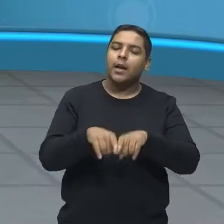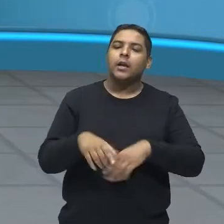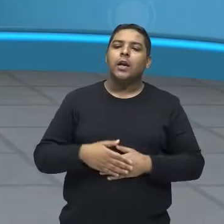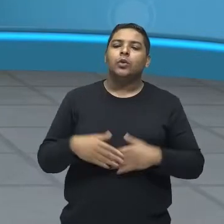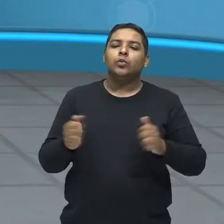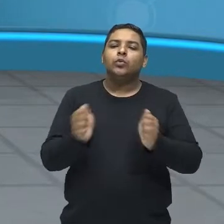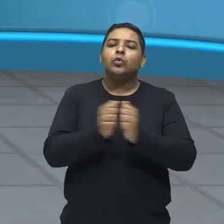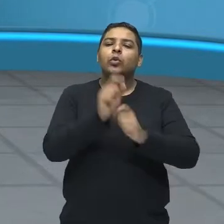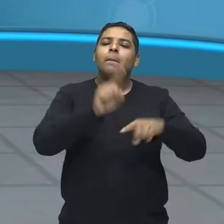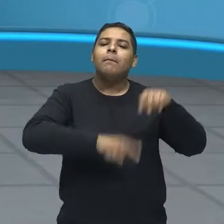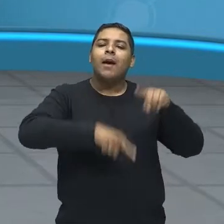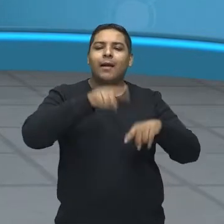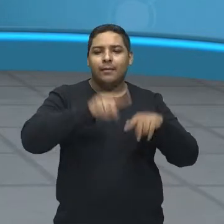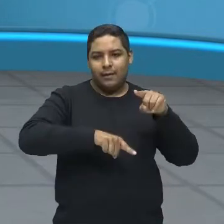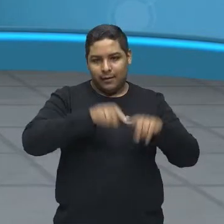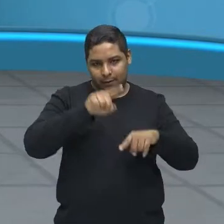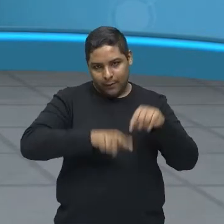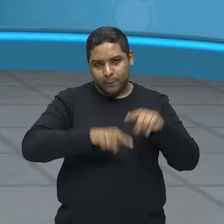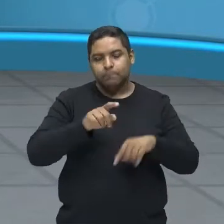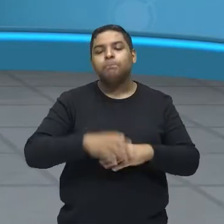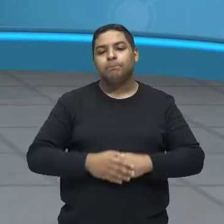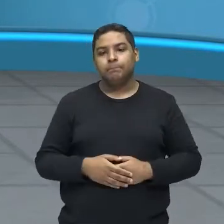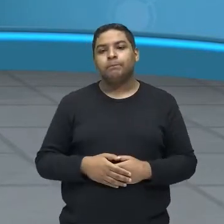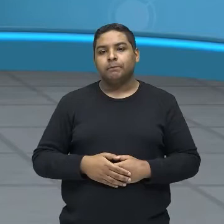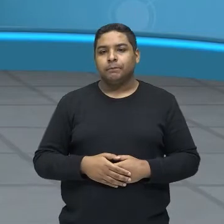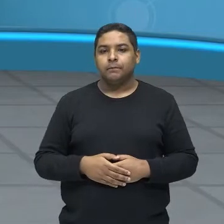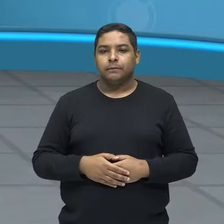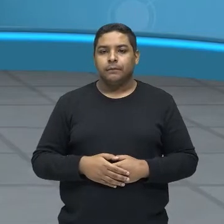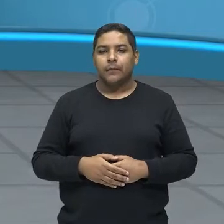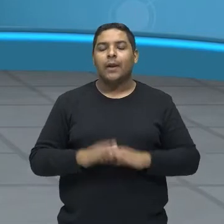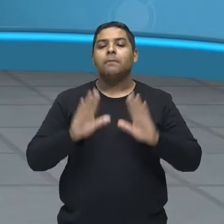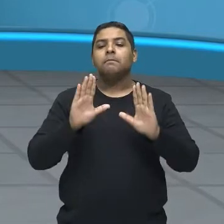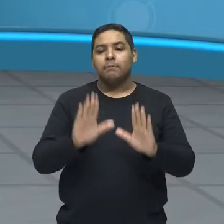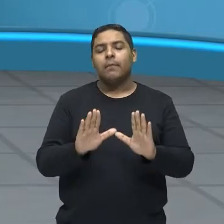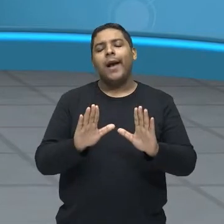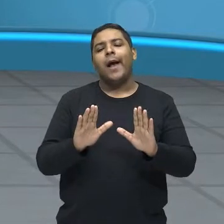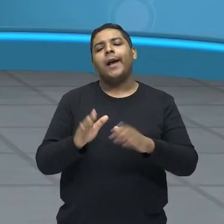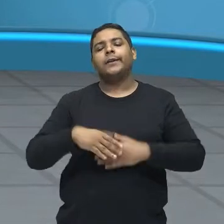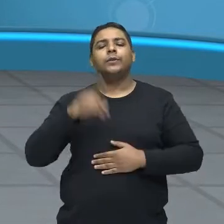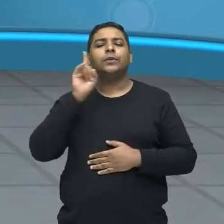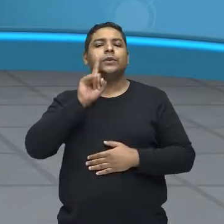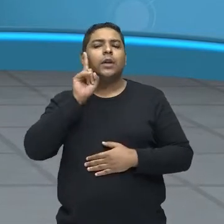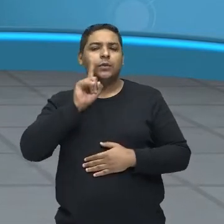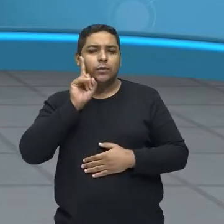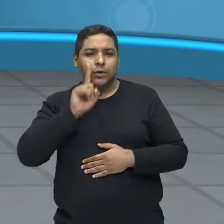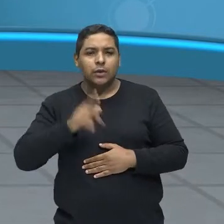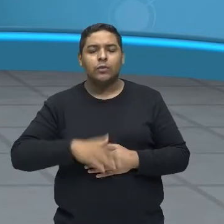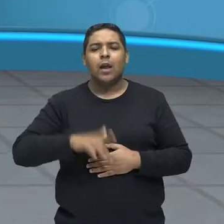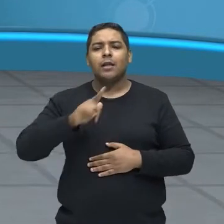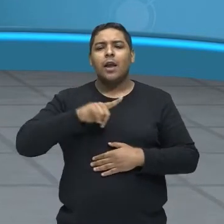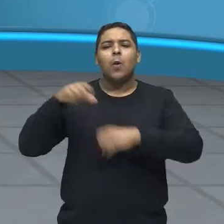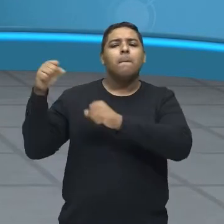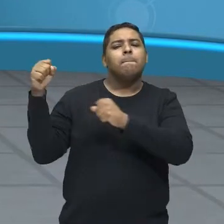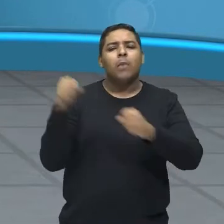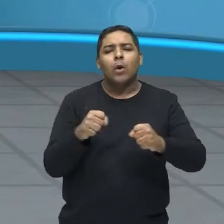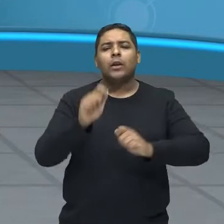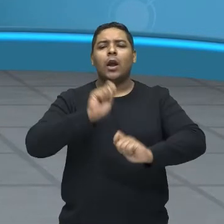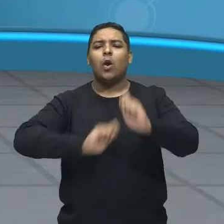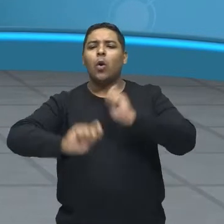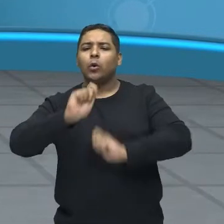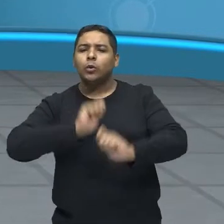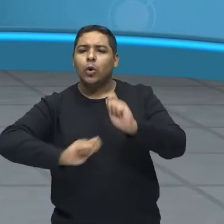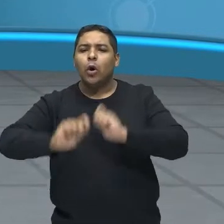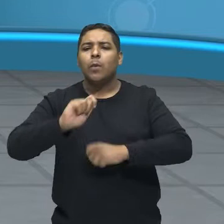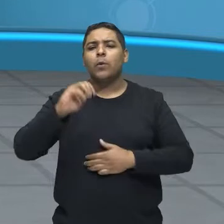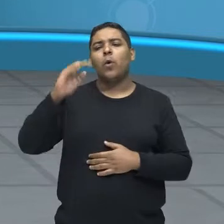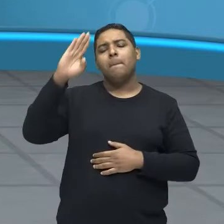são dois países que estão inseridos também na América do Norte, porém, os Estados Unidos que vai ter todo esse poder econômico, principalmente